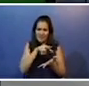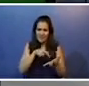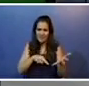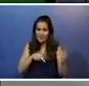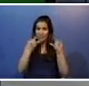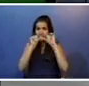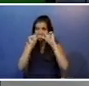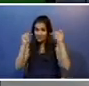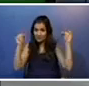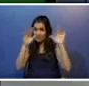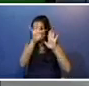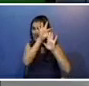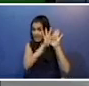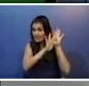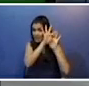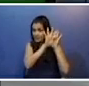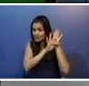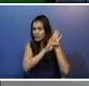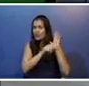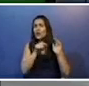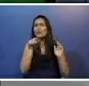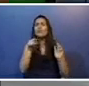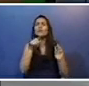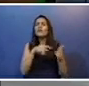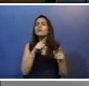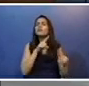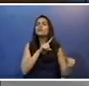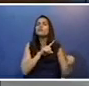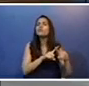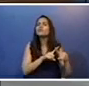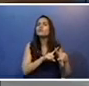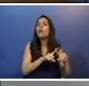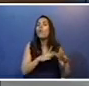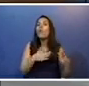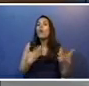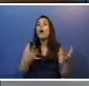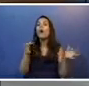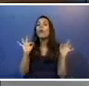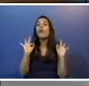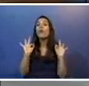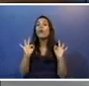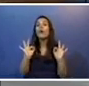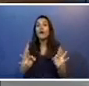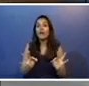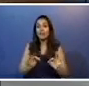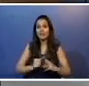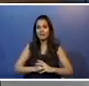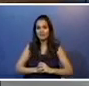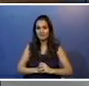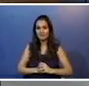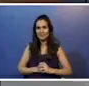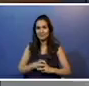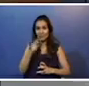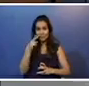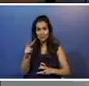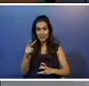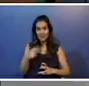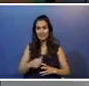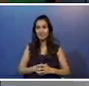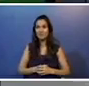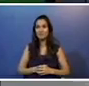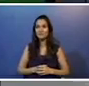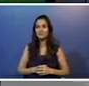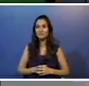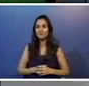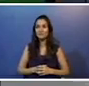informação, assinale a alternativa correta. Qual que está certa? Vamos ler todas antes de